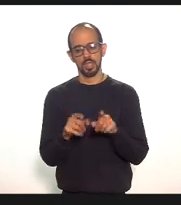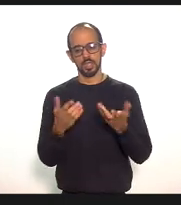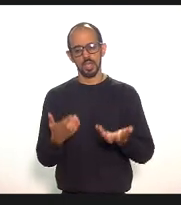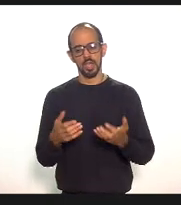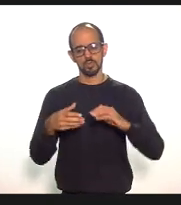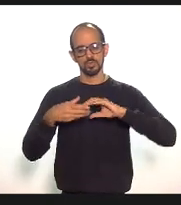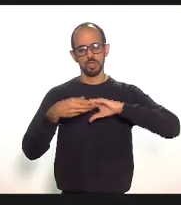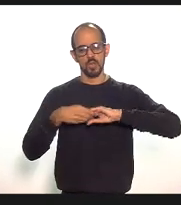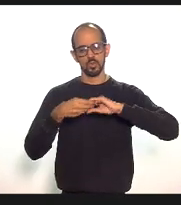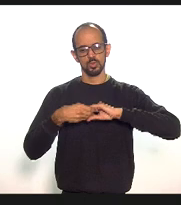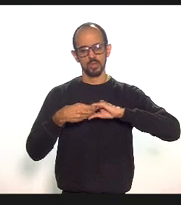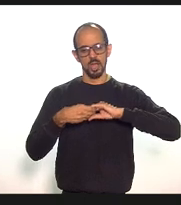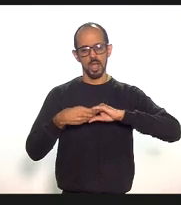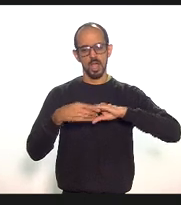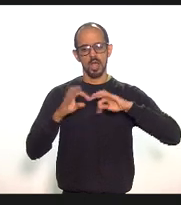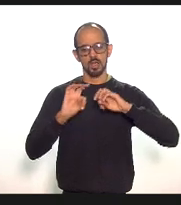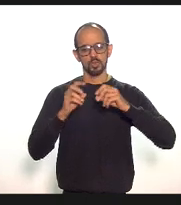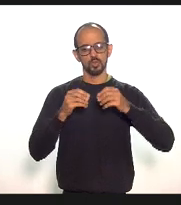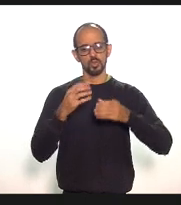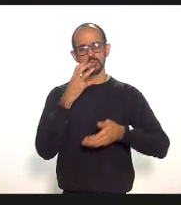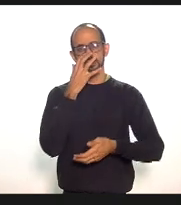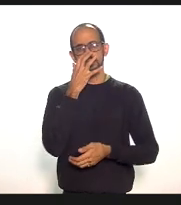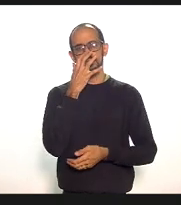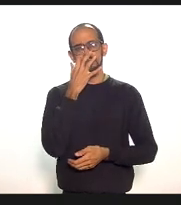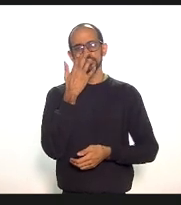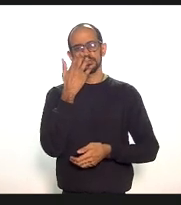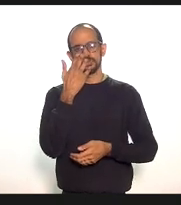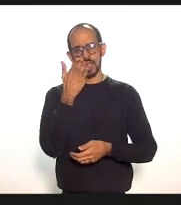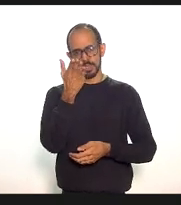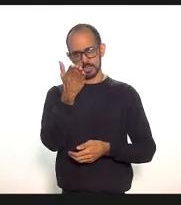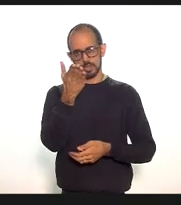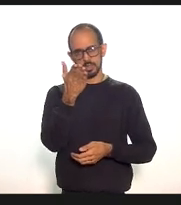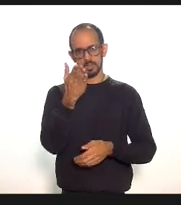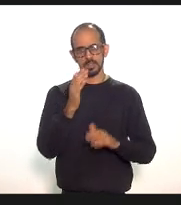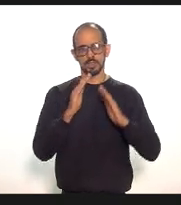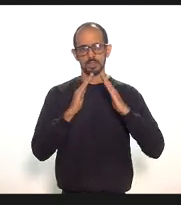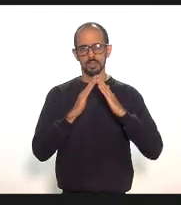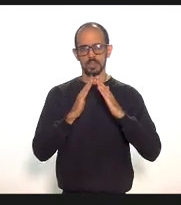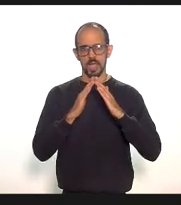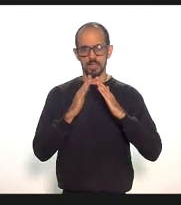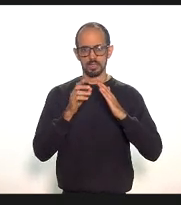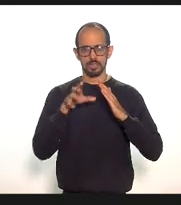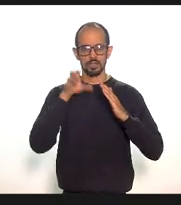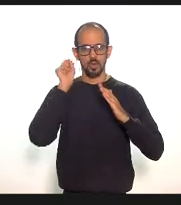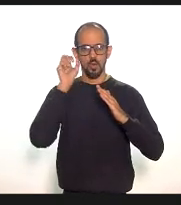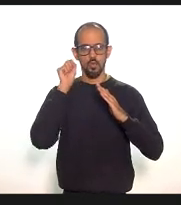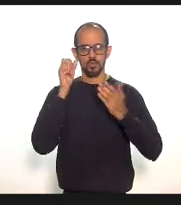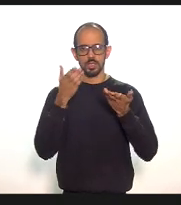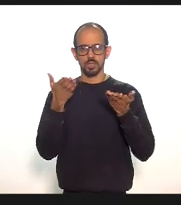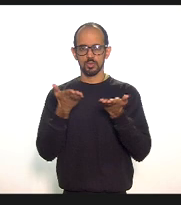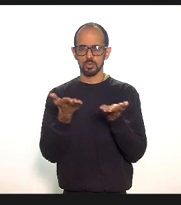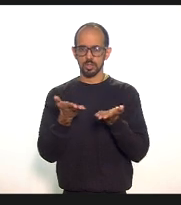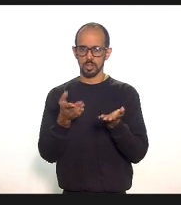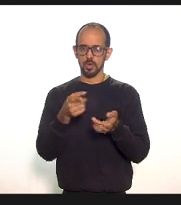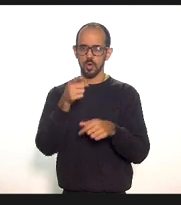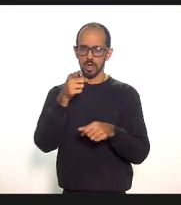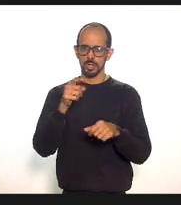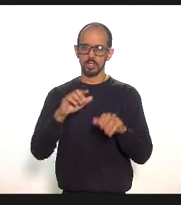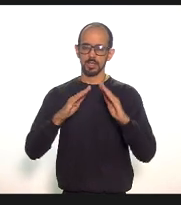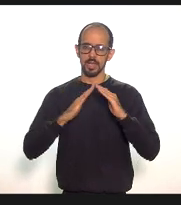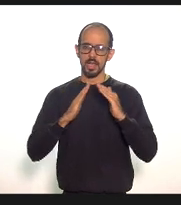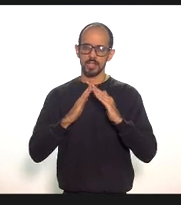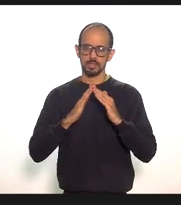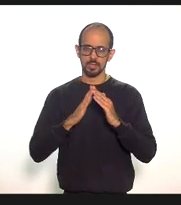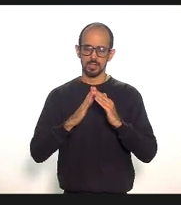saudar os telespectadores, as pessoas que estão, né, nos escutando nesse momento, que é um momento muito rico